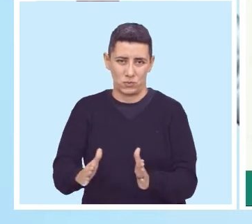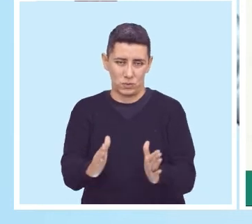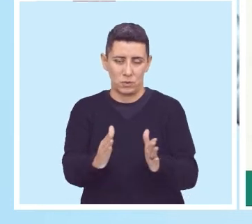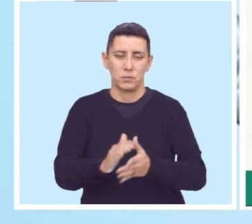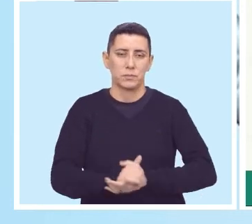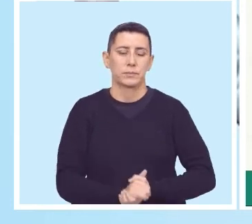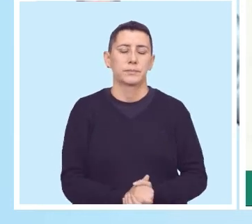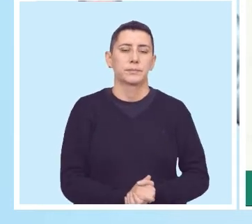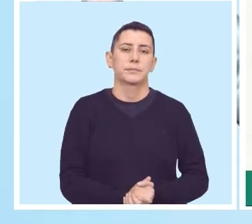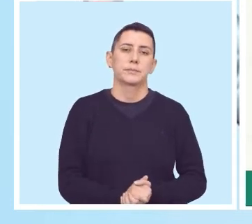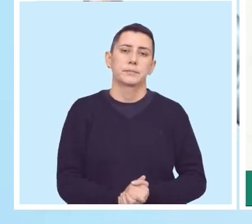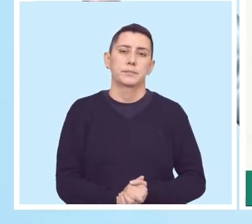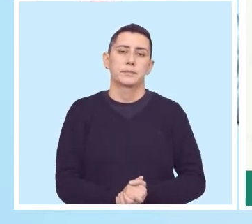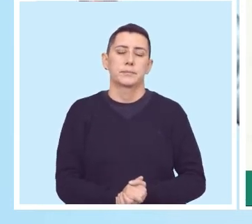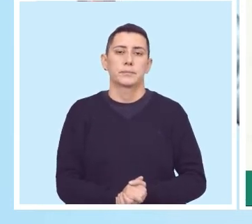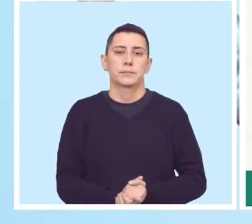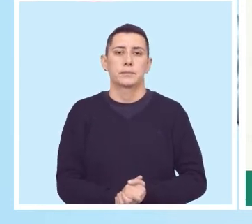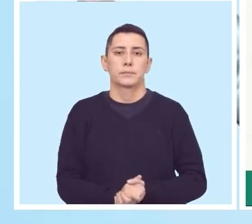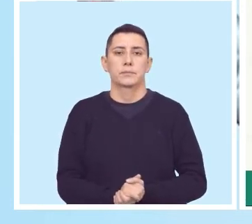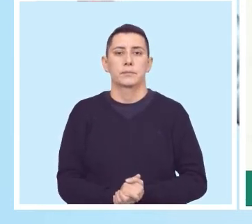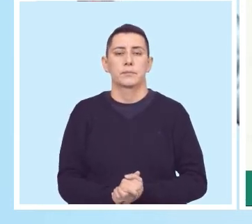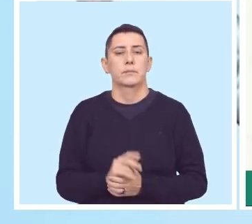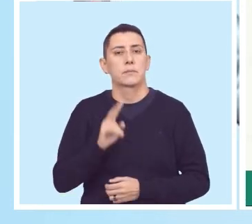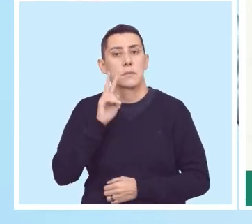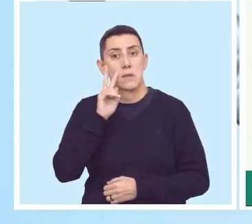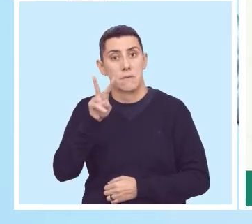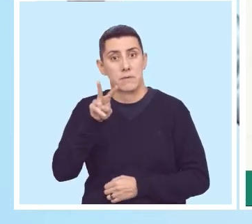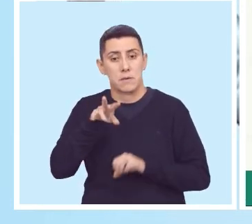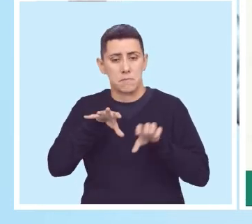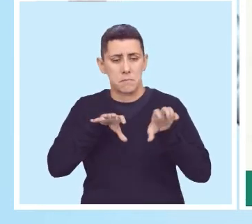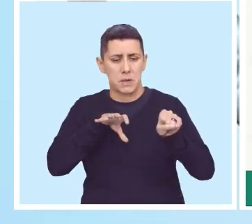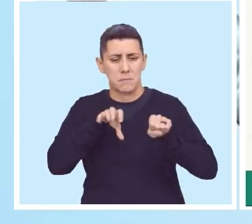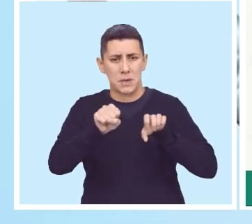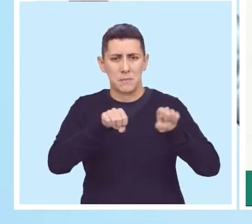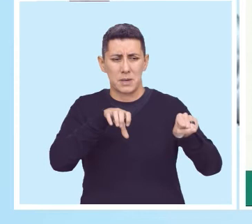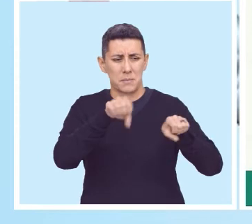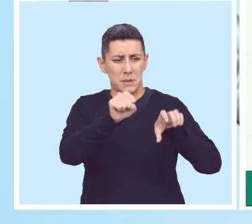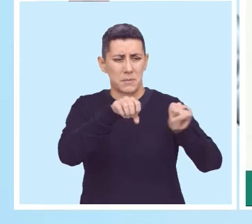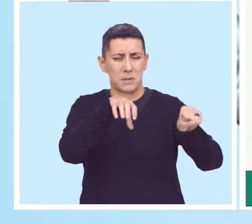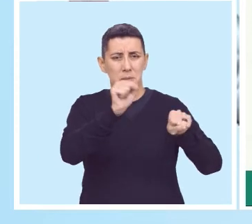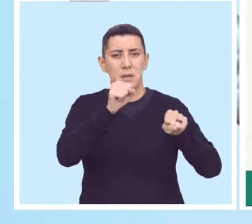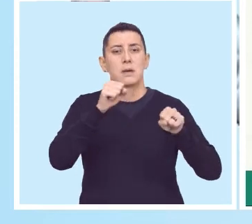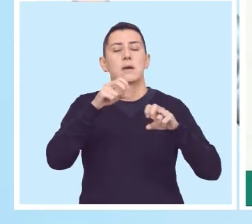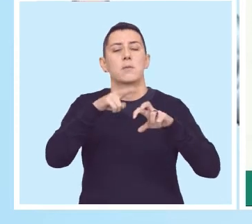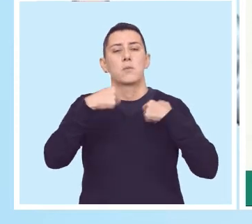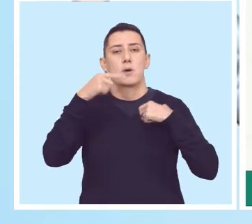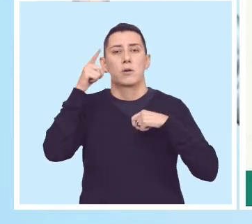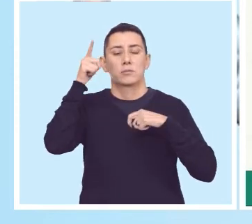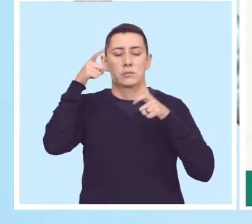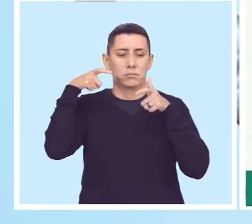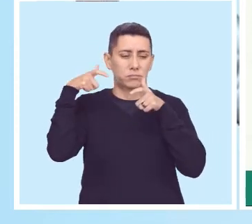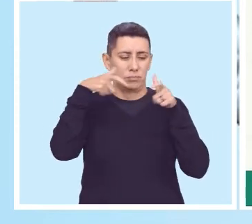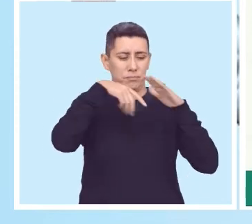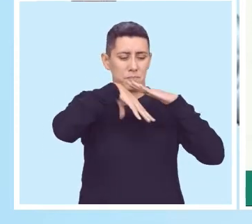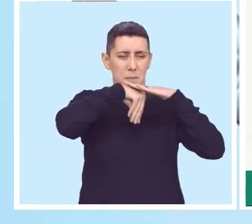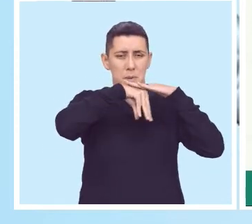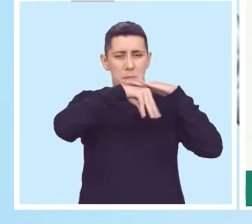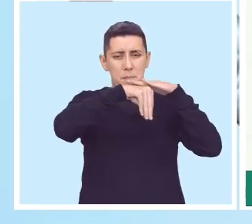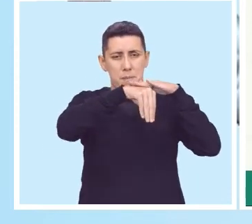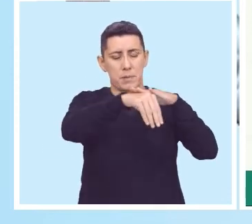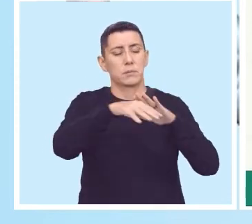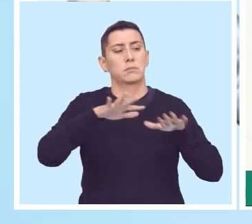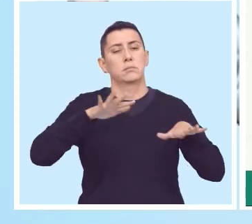igarapés, a partir de imagens que foram capturadas por drone, foram empregadas